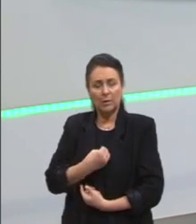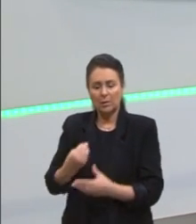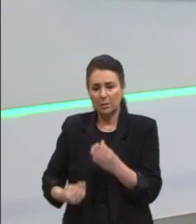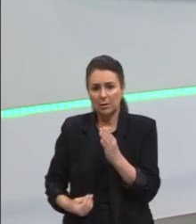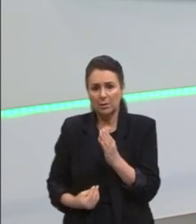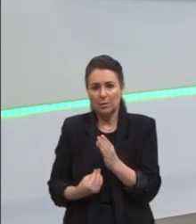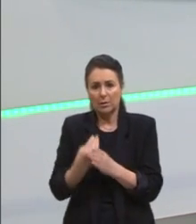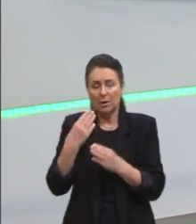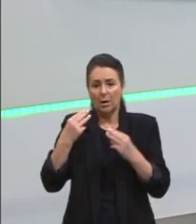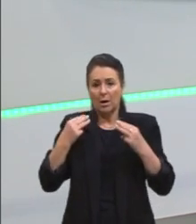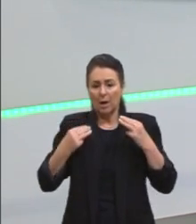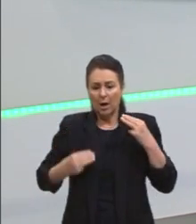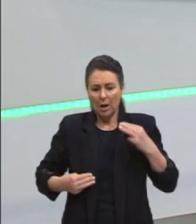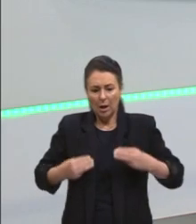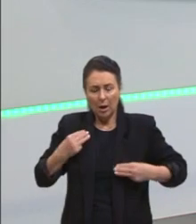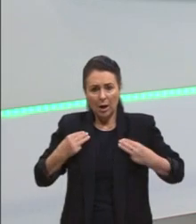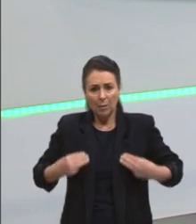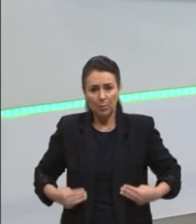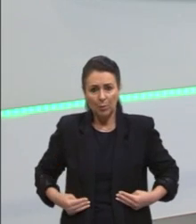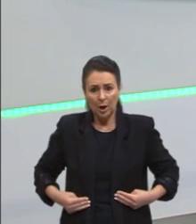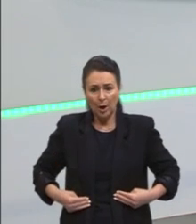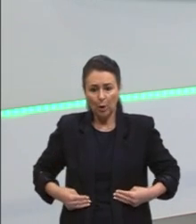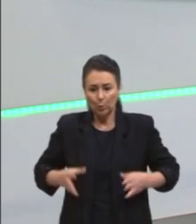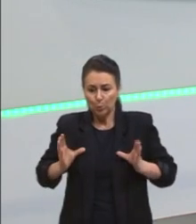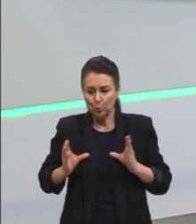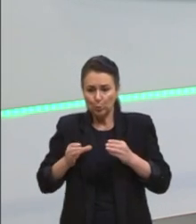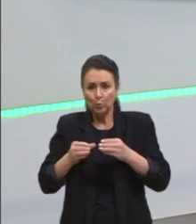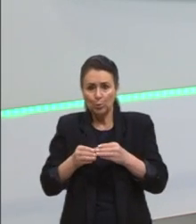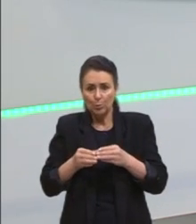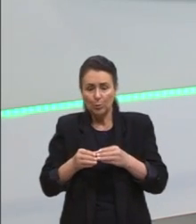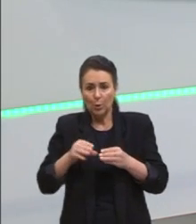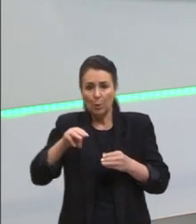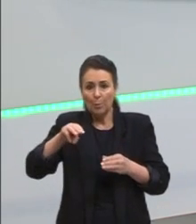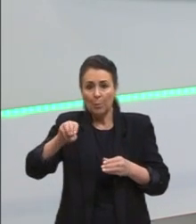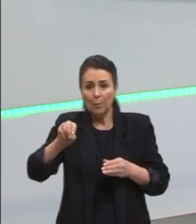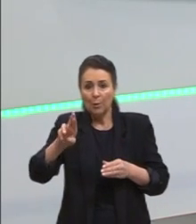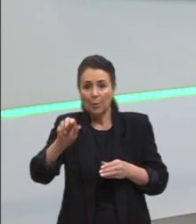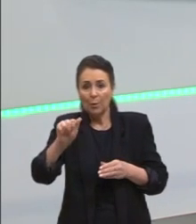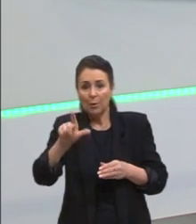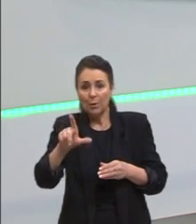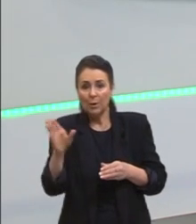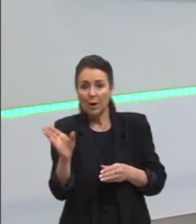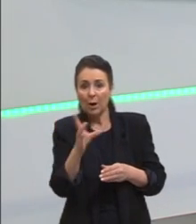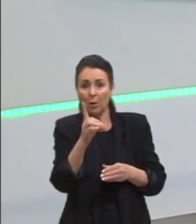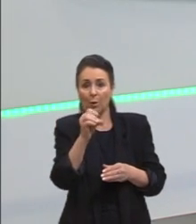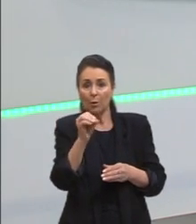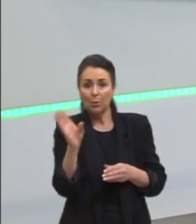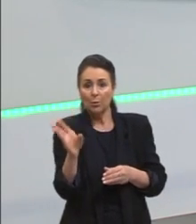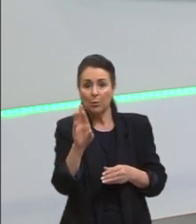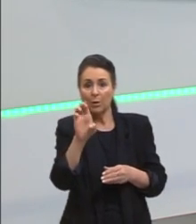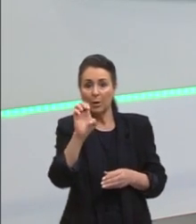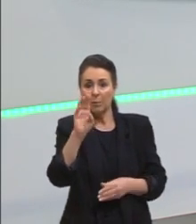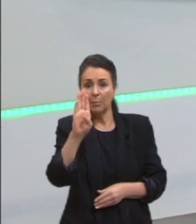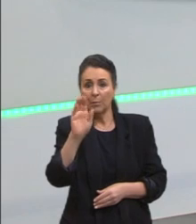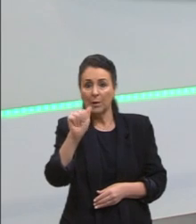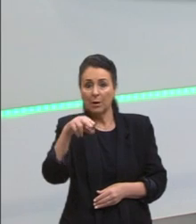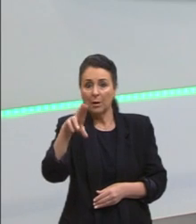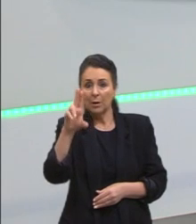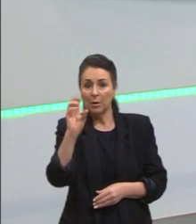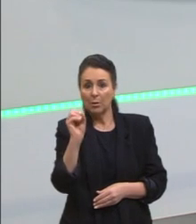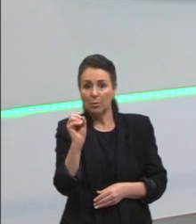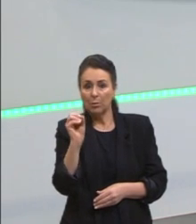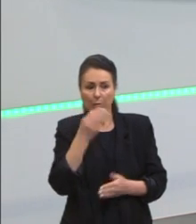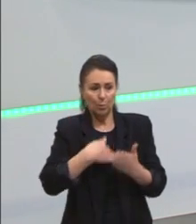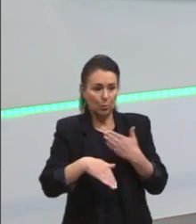a chamada moral de rebanho foi o que o Hitler fez com o nazismo né a chamada moral do rebanho todos pensam iguais